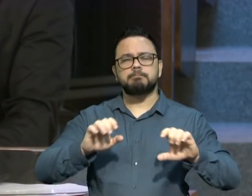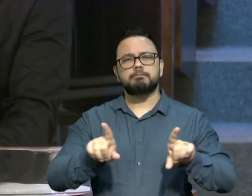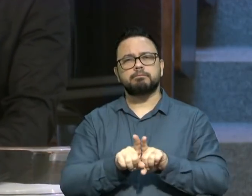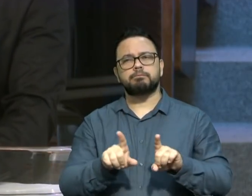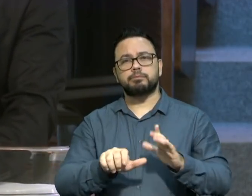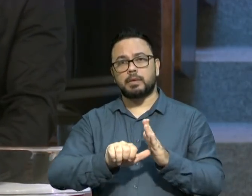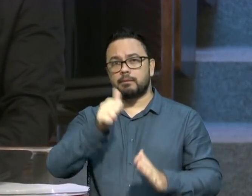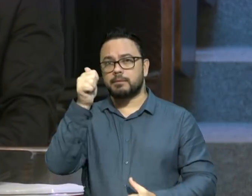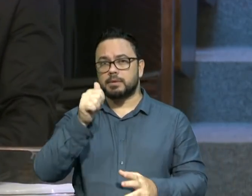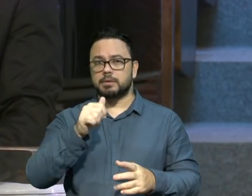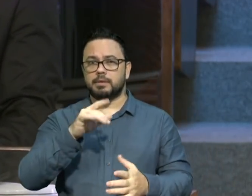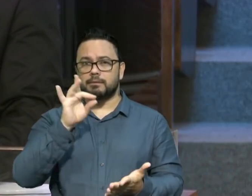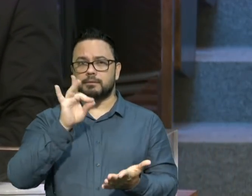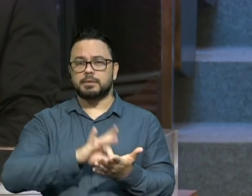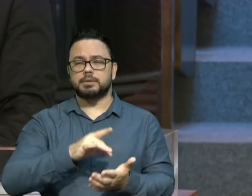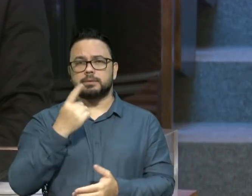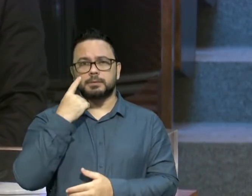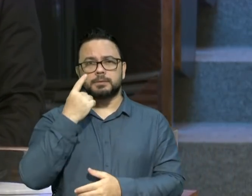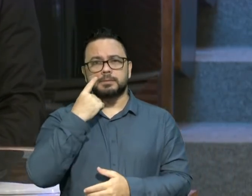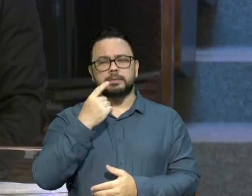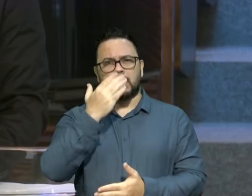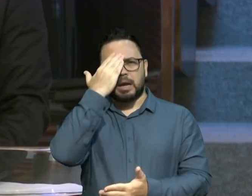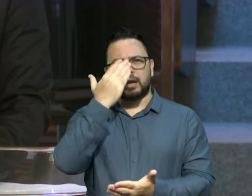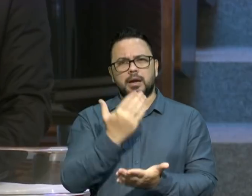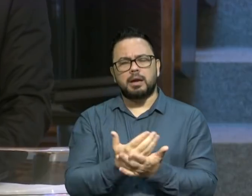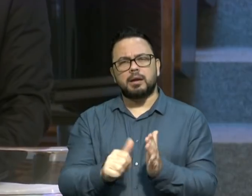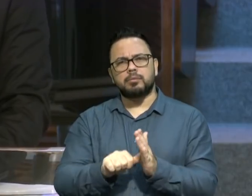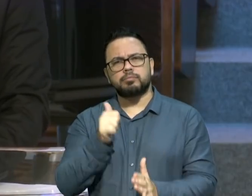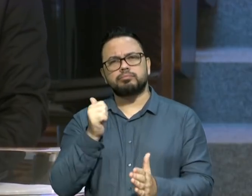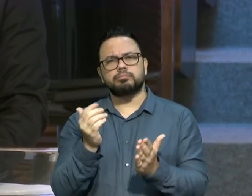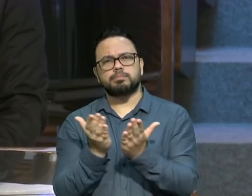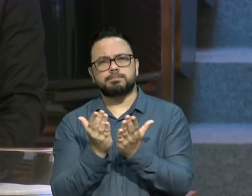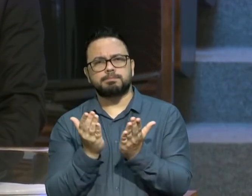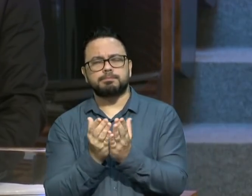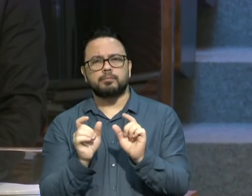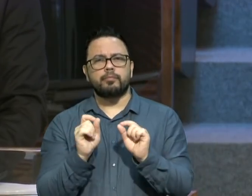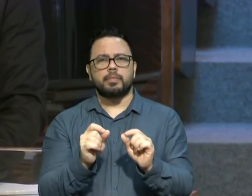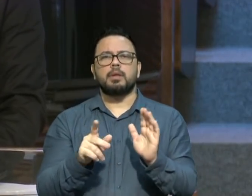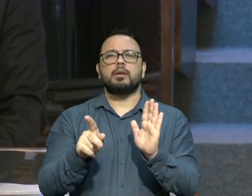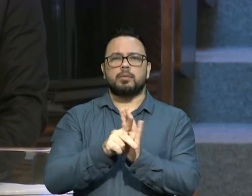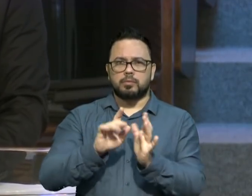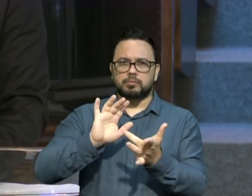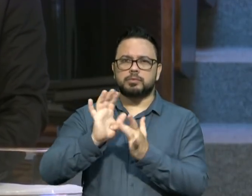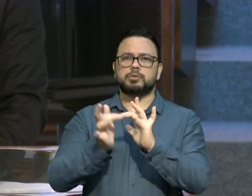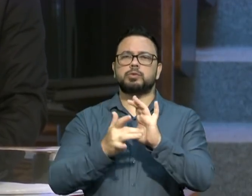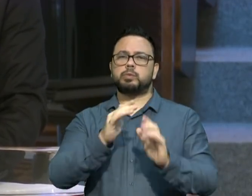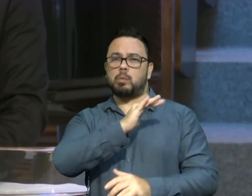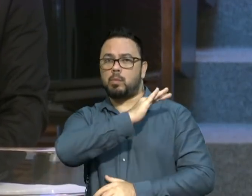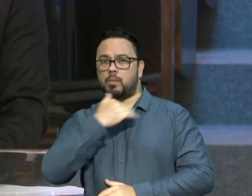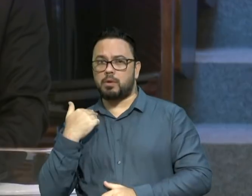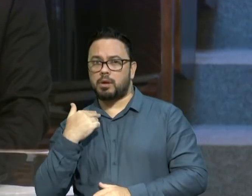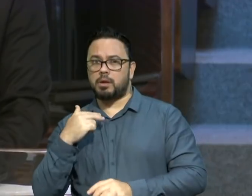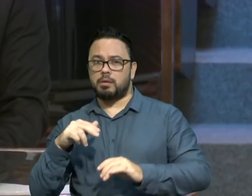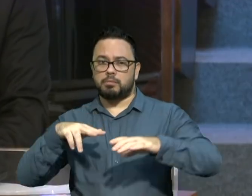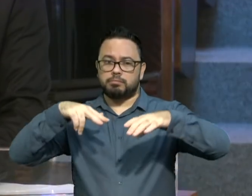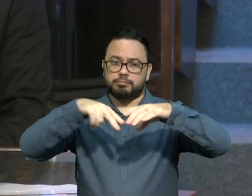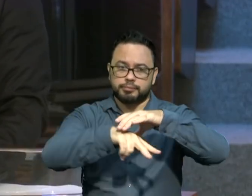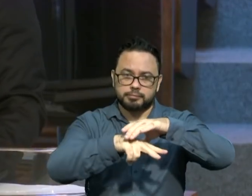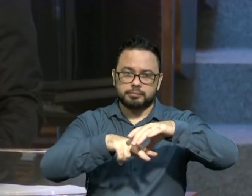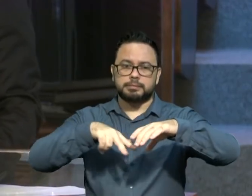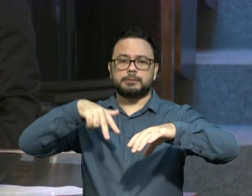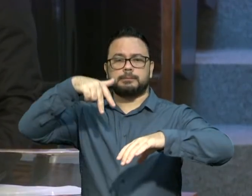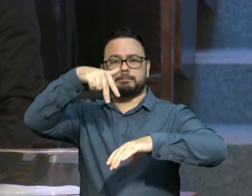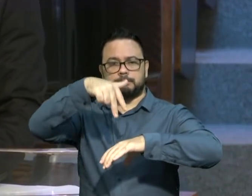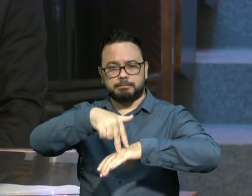primeiro a verdade o primeiro Credo Cristão Cristo morreu e ressuscitou Cristo